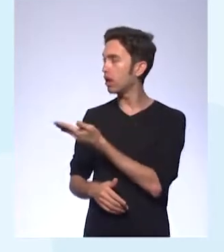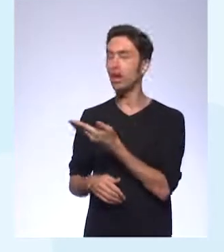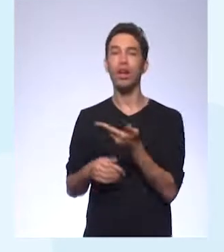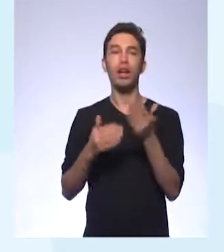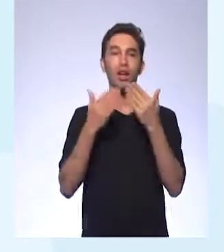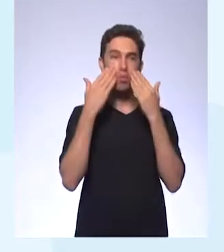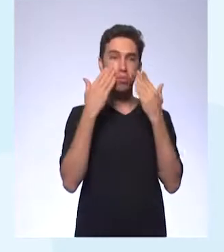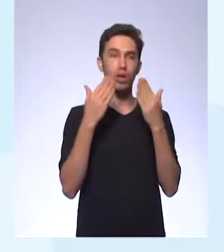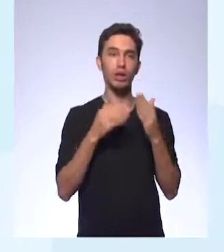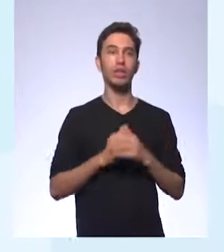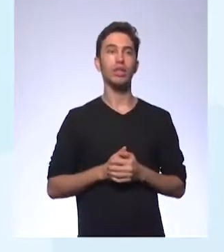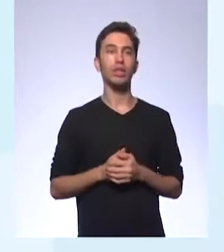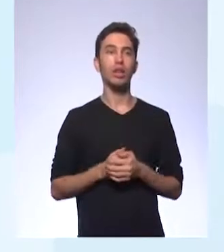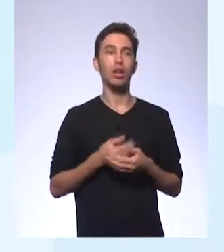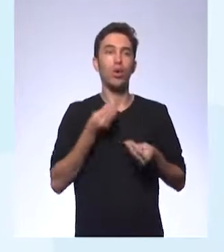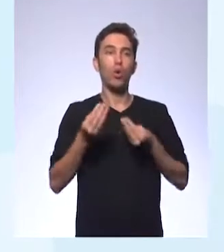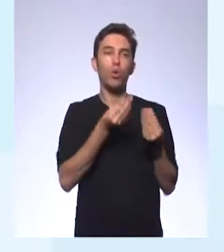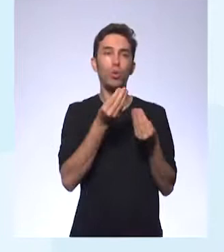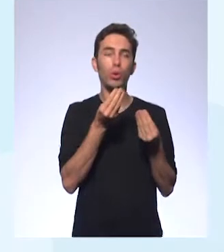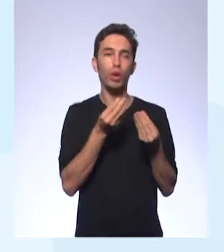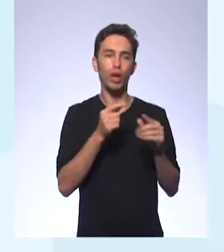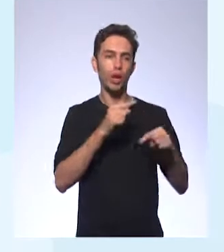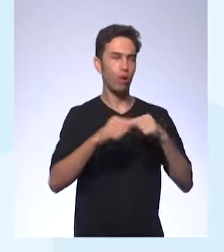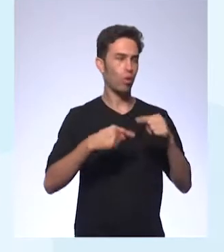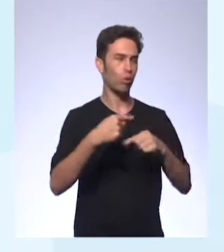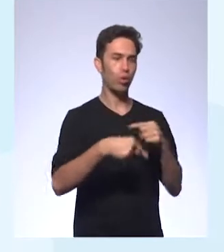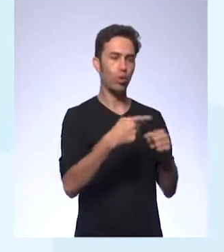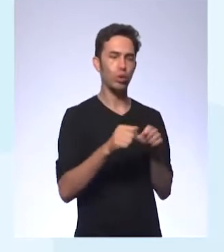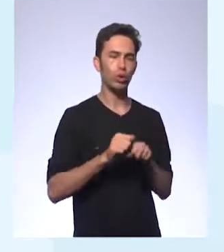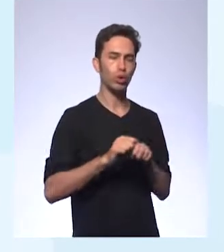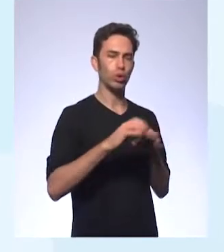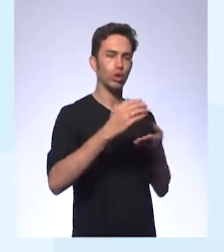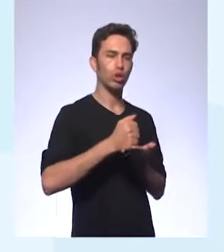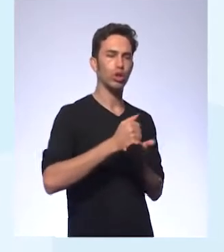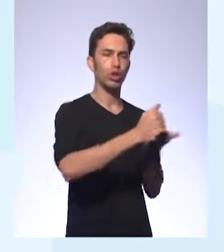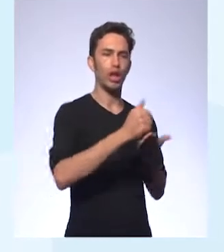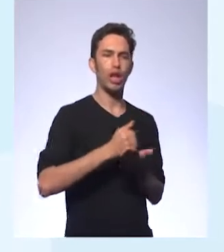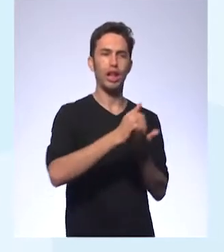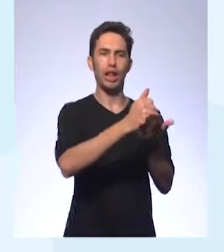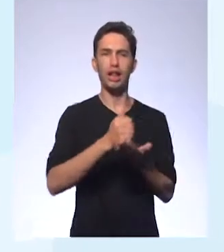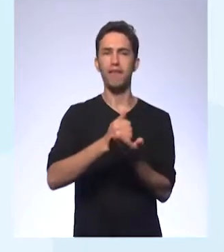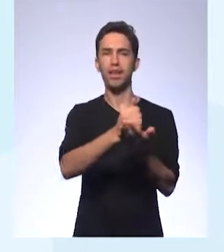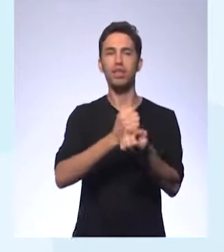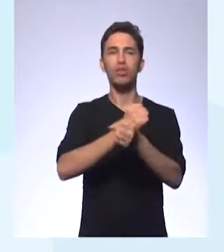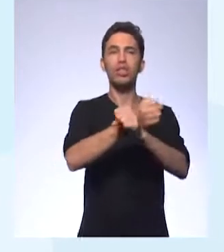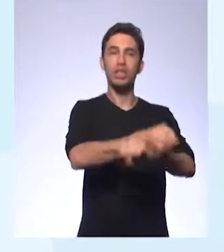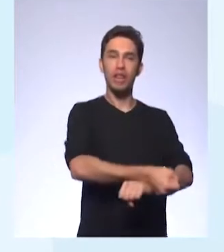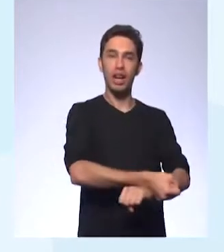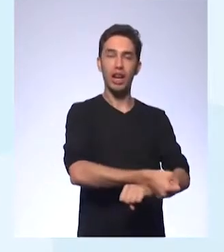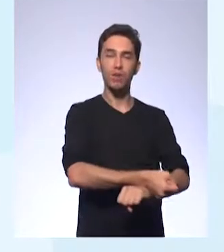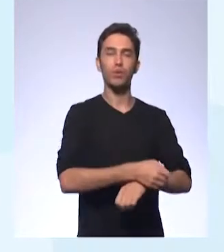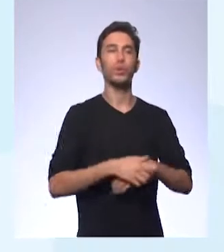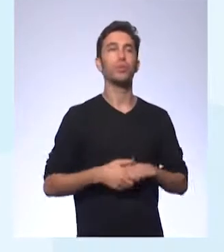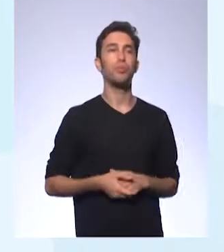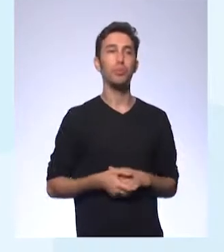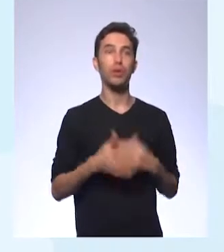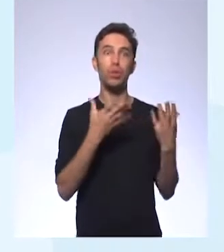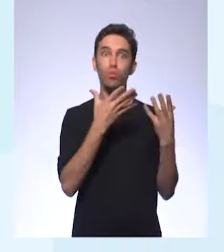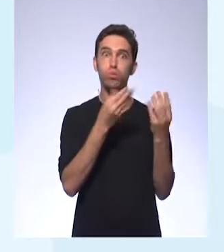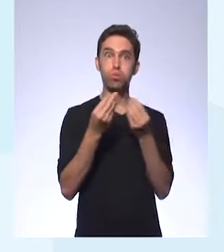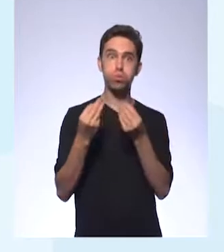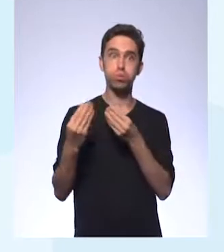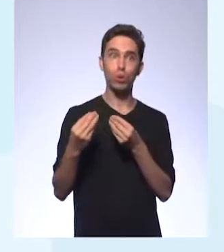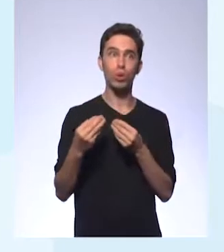espaço geográfico, do fluxo do tráfico de escravos e pela indicação das setas, que uma grande massa de